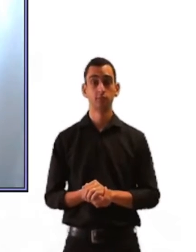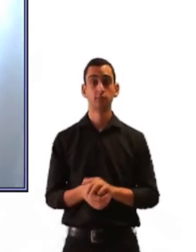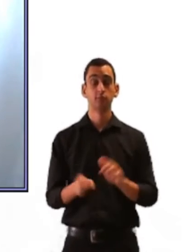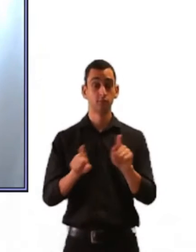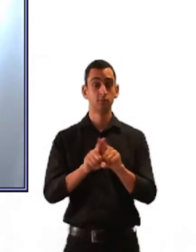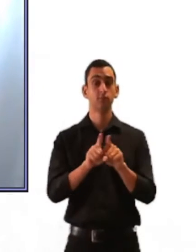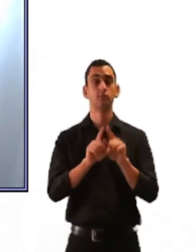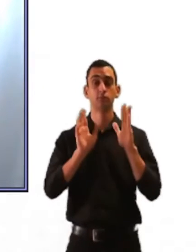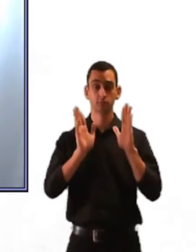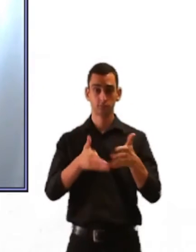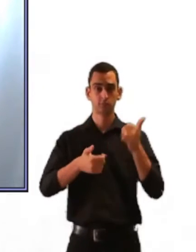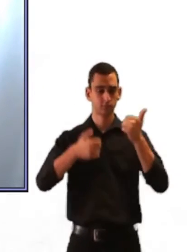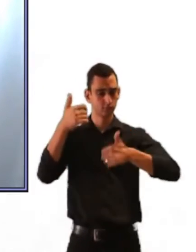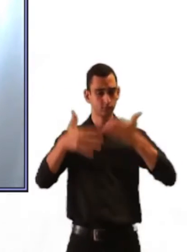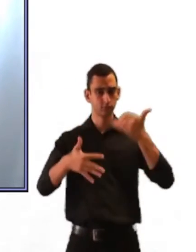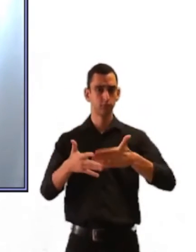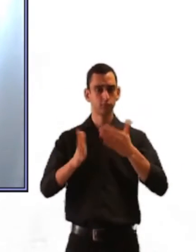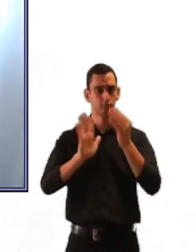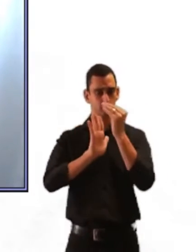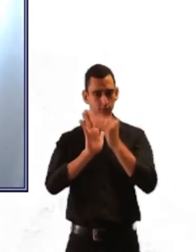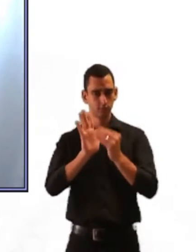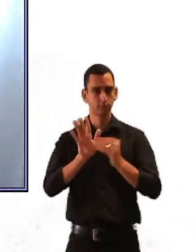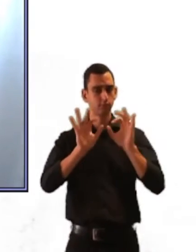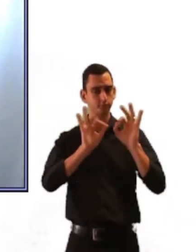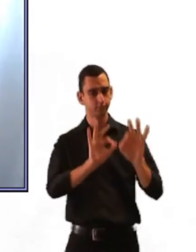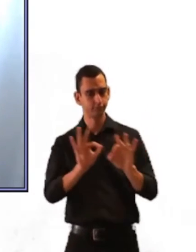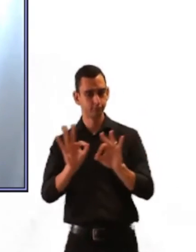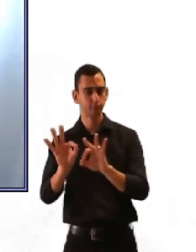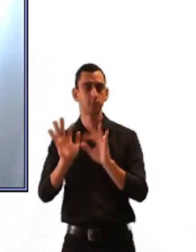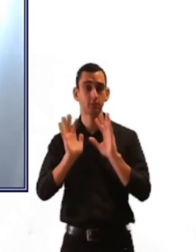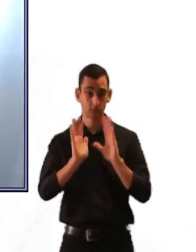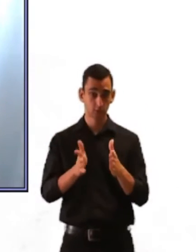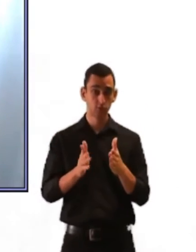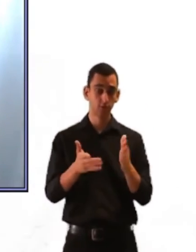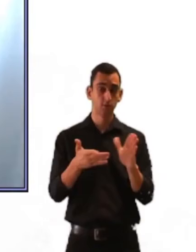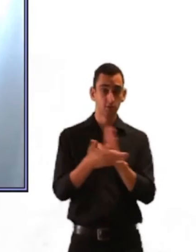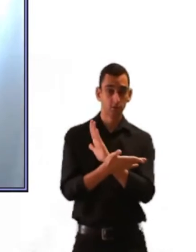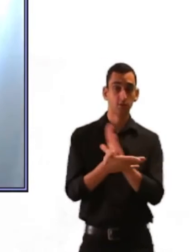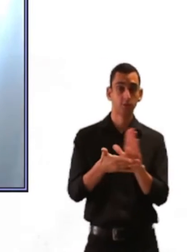bem colocada, e isso já vi em algumas leituras, que é